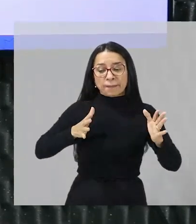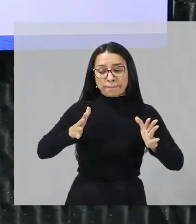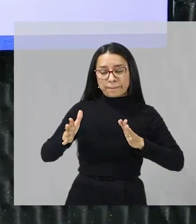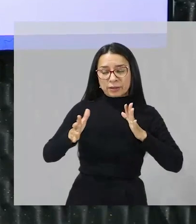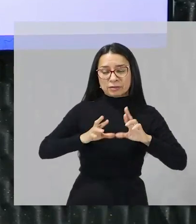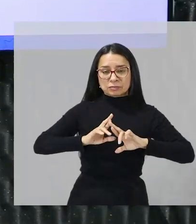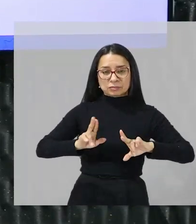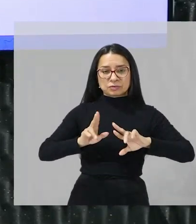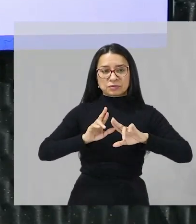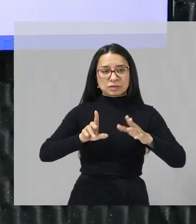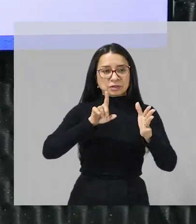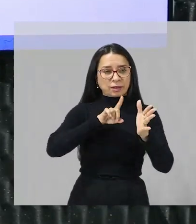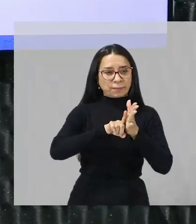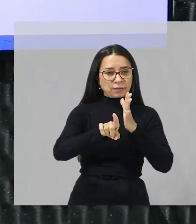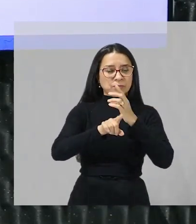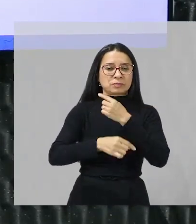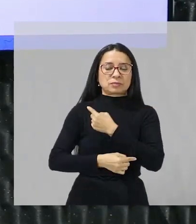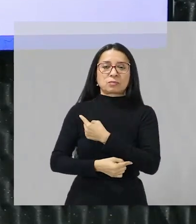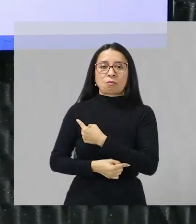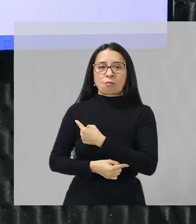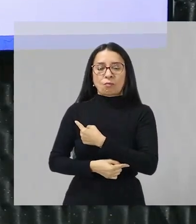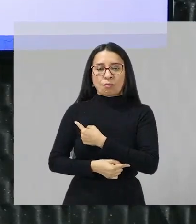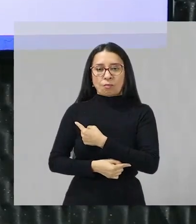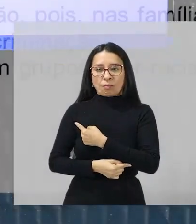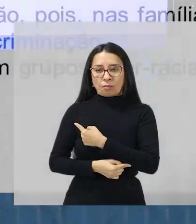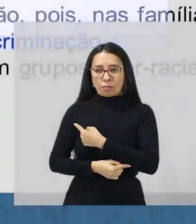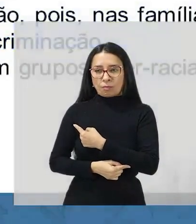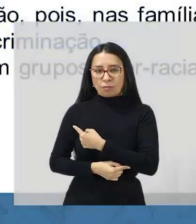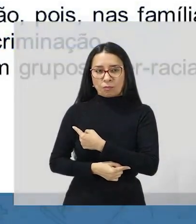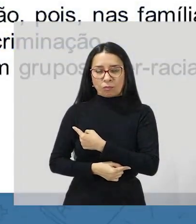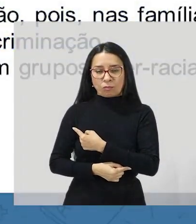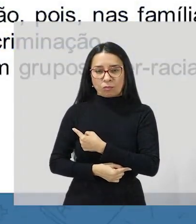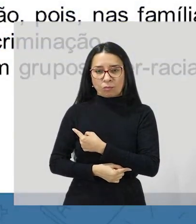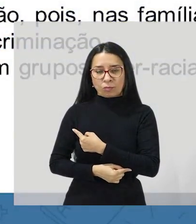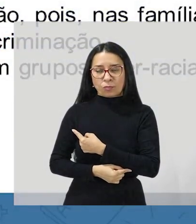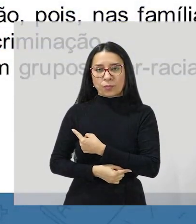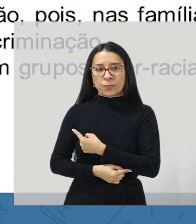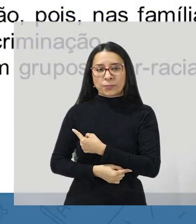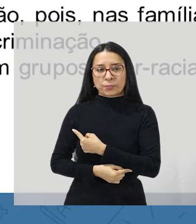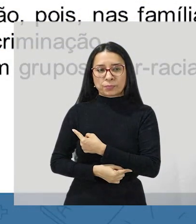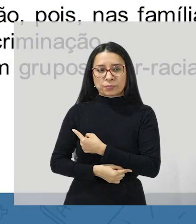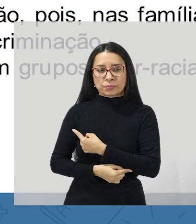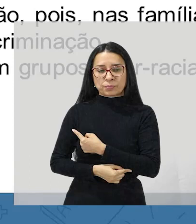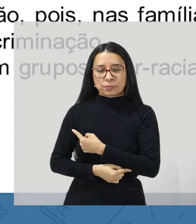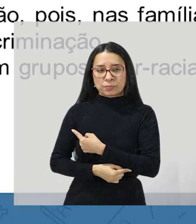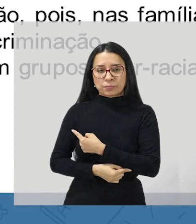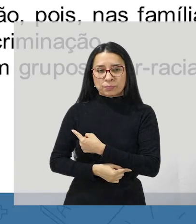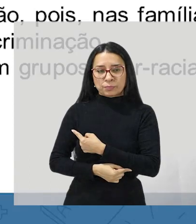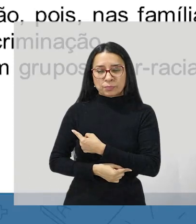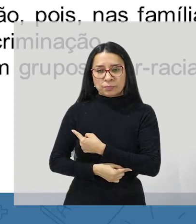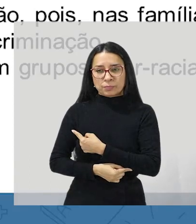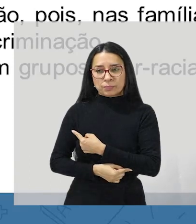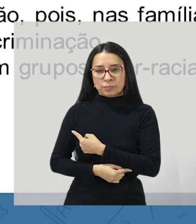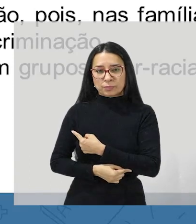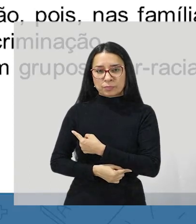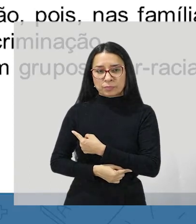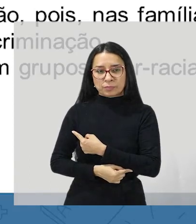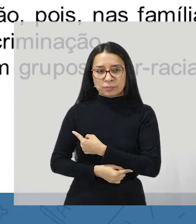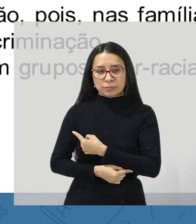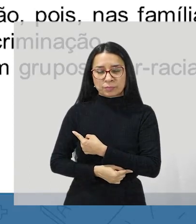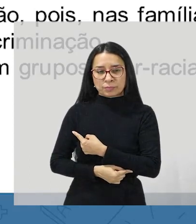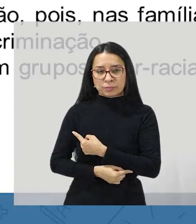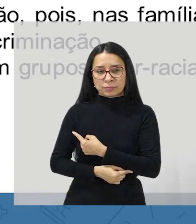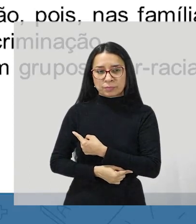pergunta é, ao comparar os textos, pode-se afirmar que decorridos aproximadamente 2 séculos do fim da escravidão negra no Brasil,